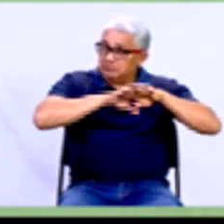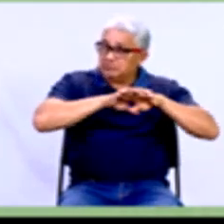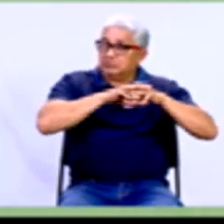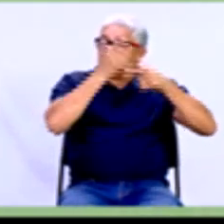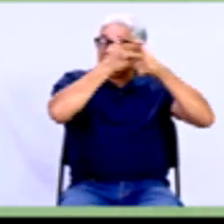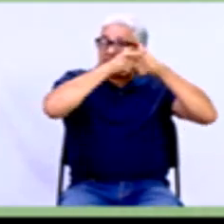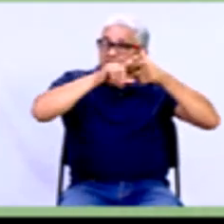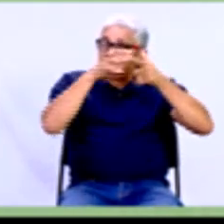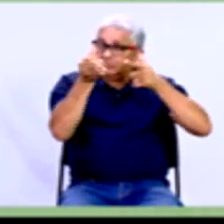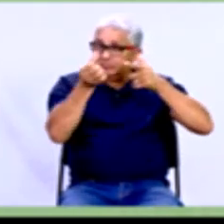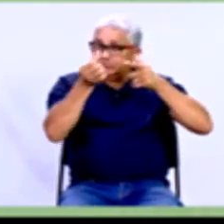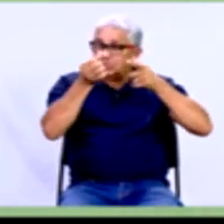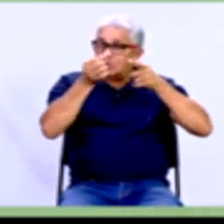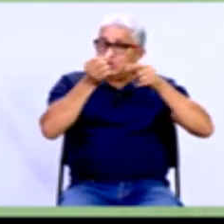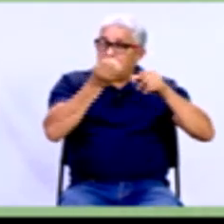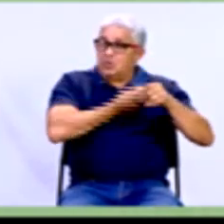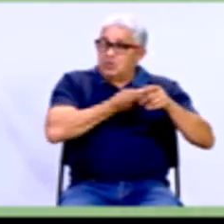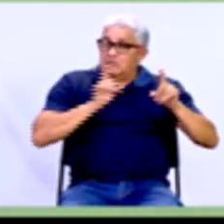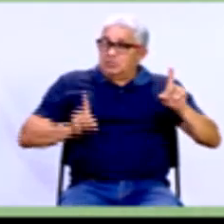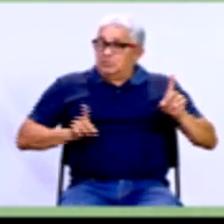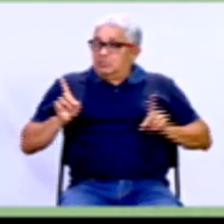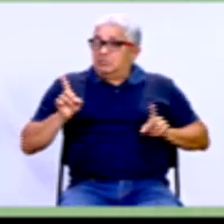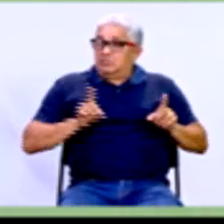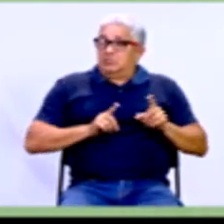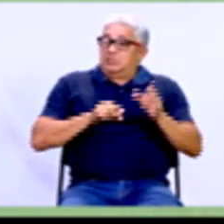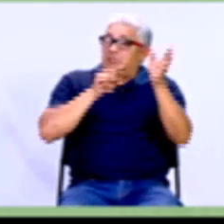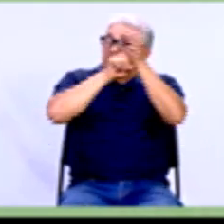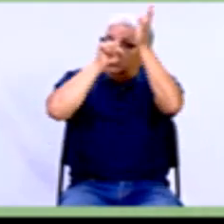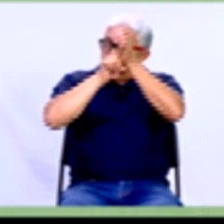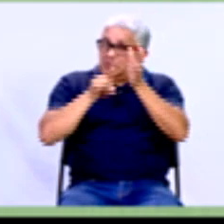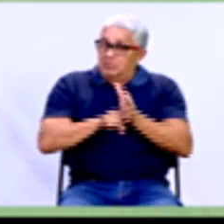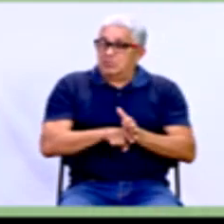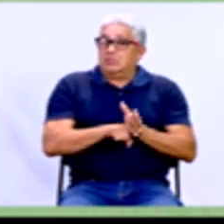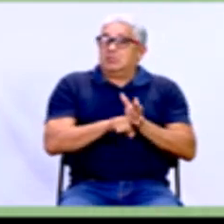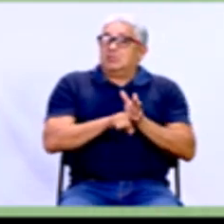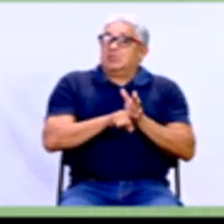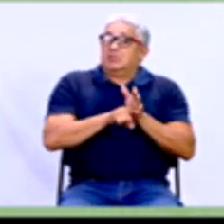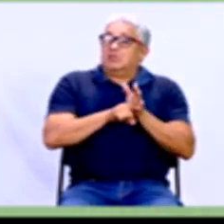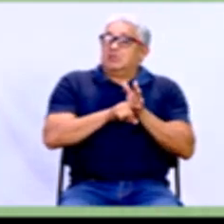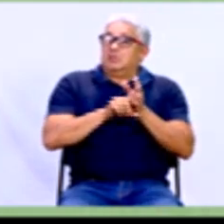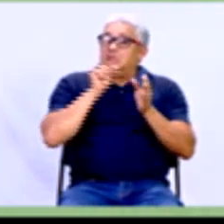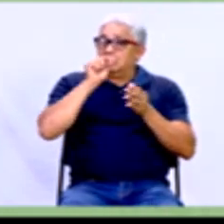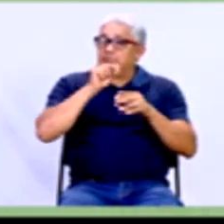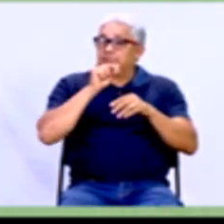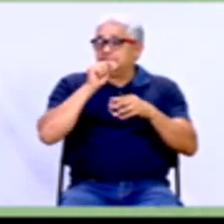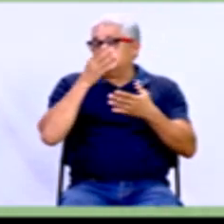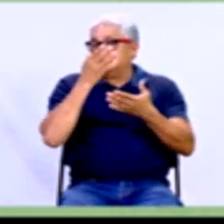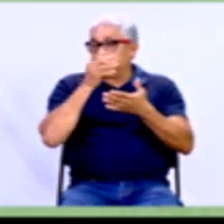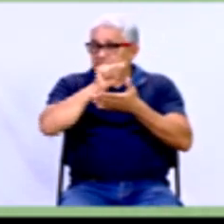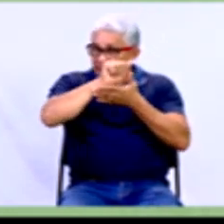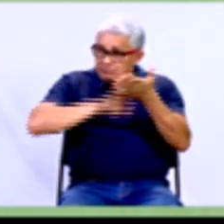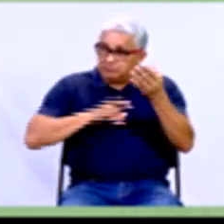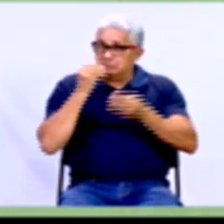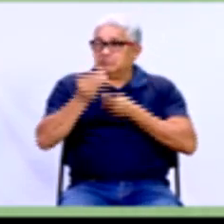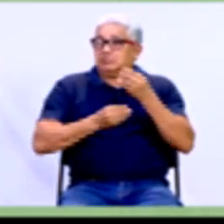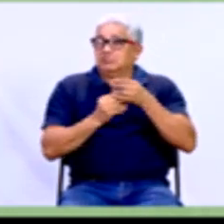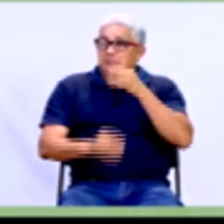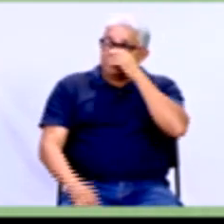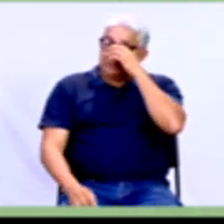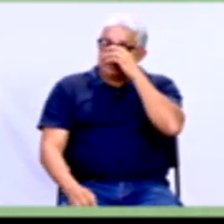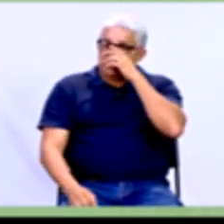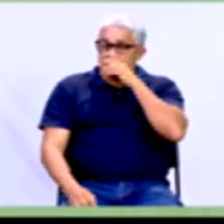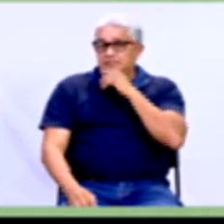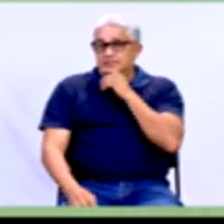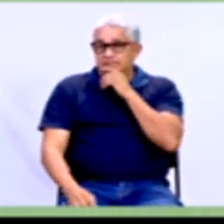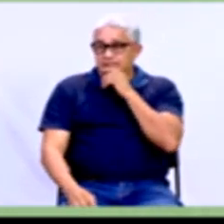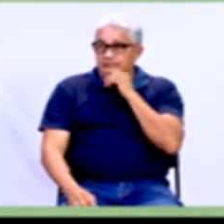6, números primos, essas coisas, quando a gente faz essas perguntas, vai muito de interpretar aqui o exercício, né? Ó, no momento